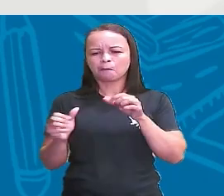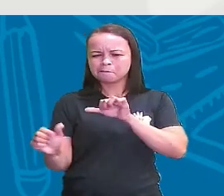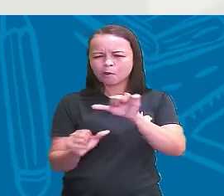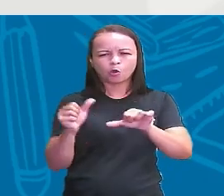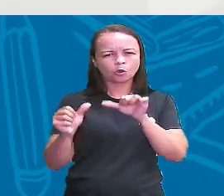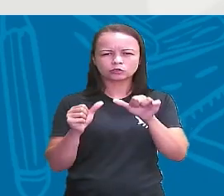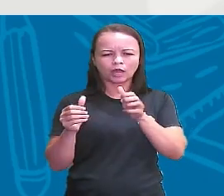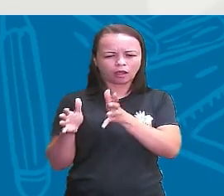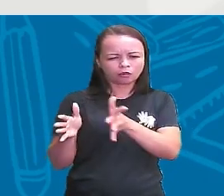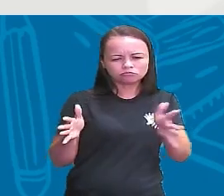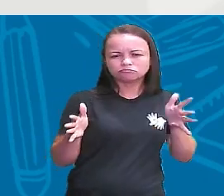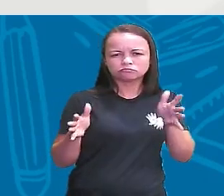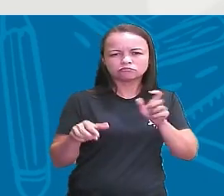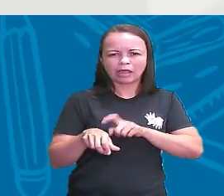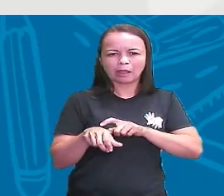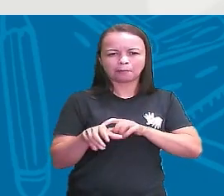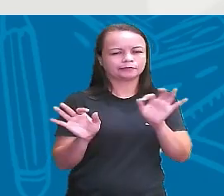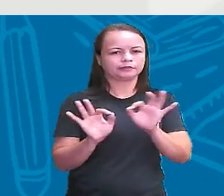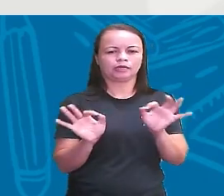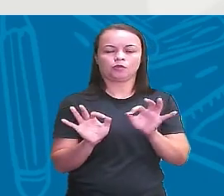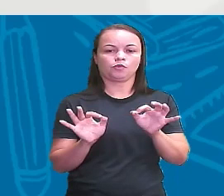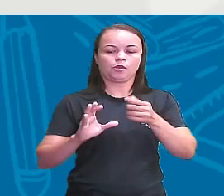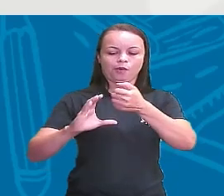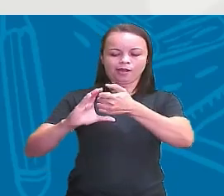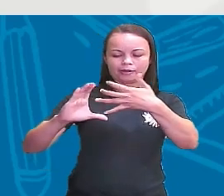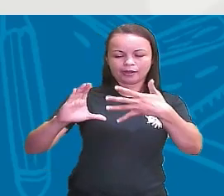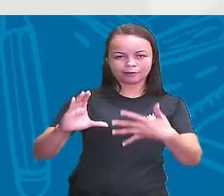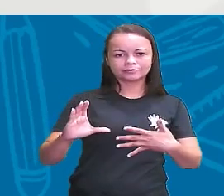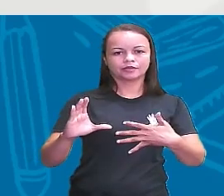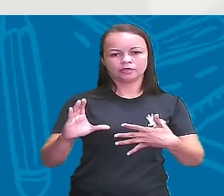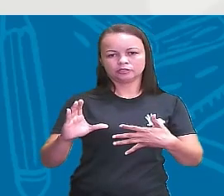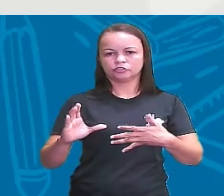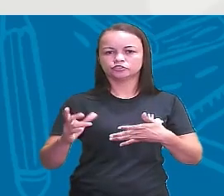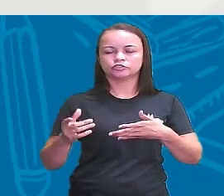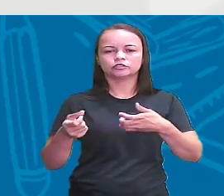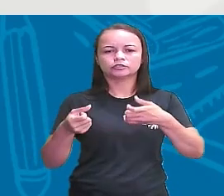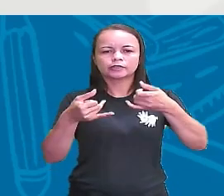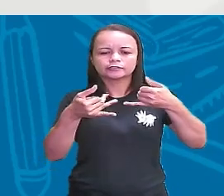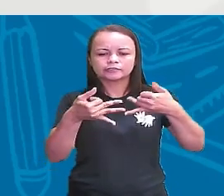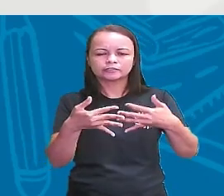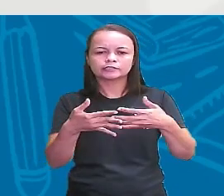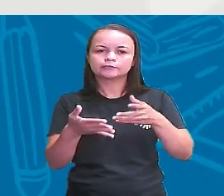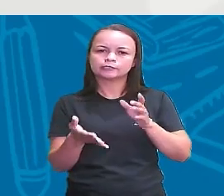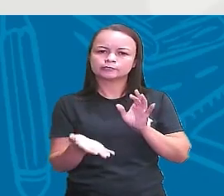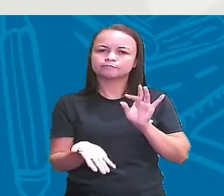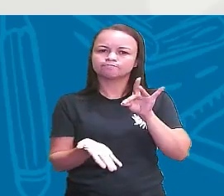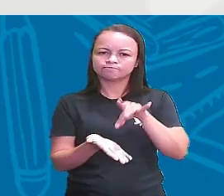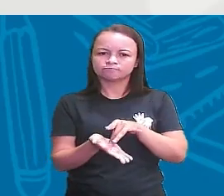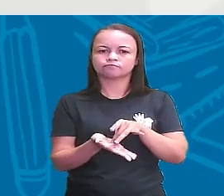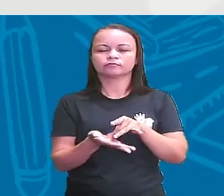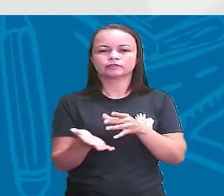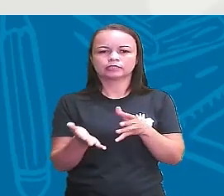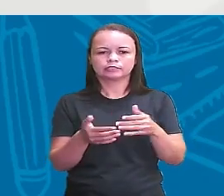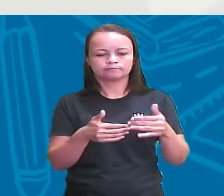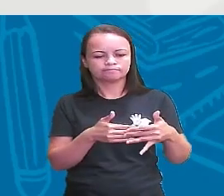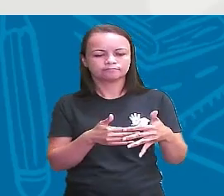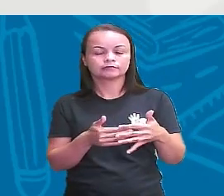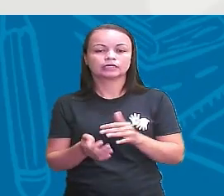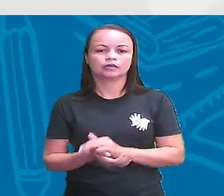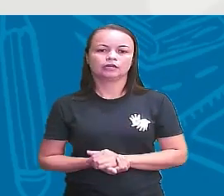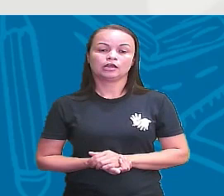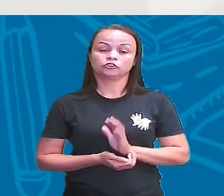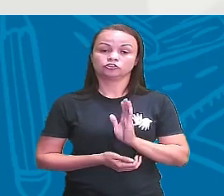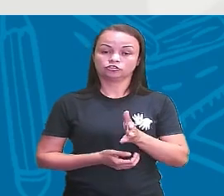no decorrer do tempo. Então, ela é uma característica que a gente diz que é definitiva. Já o verbo